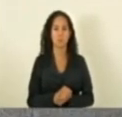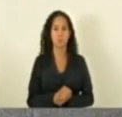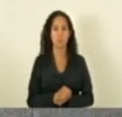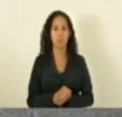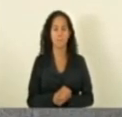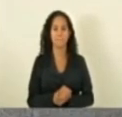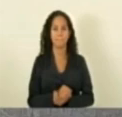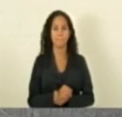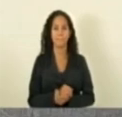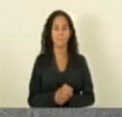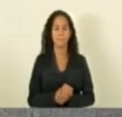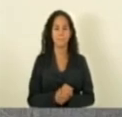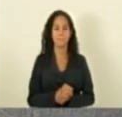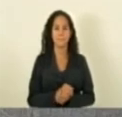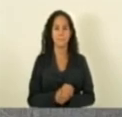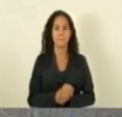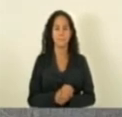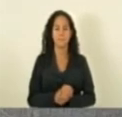carros. Amélia.